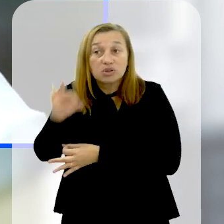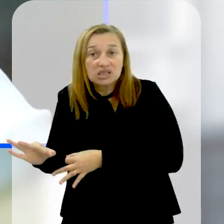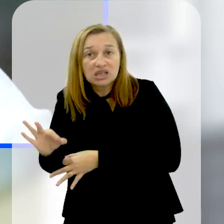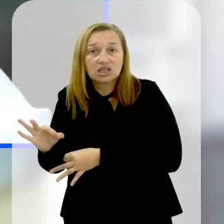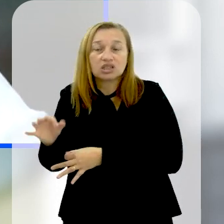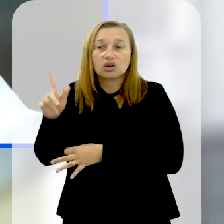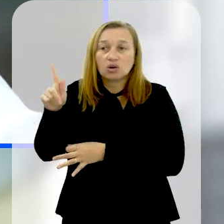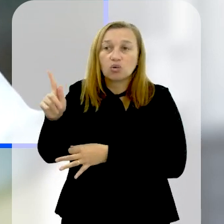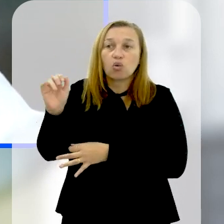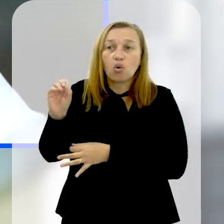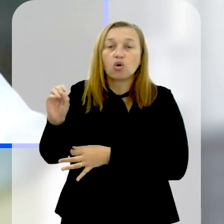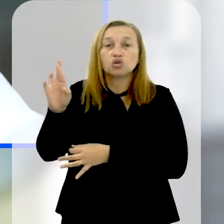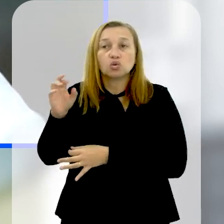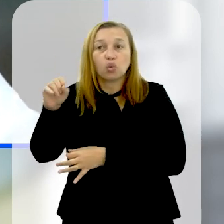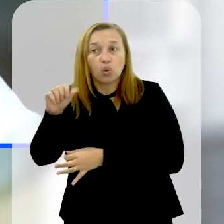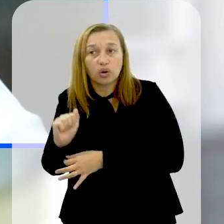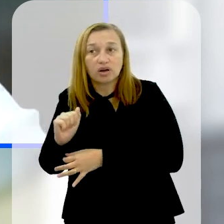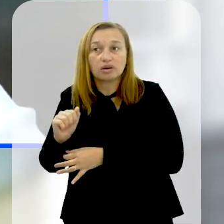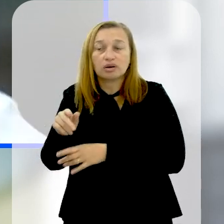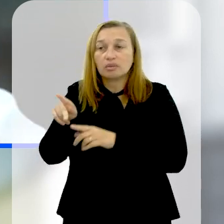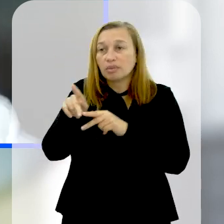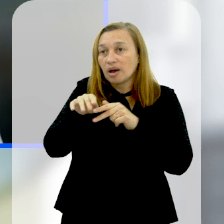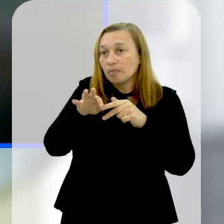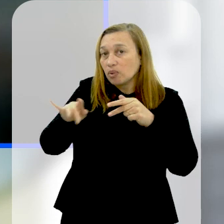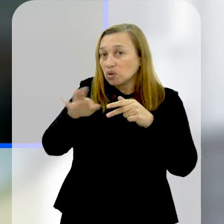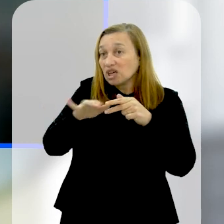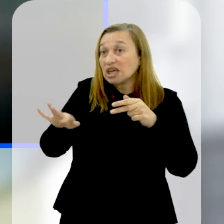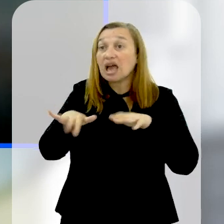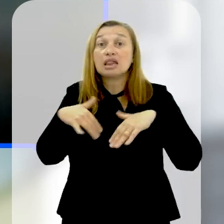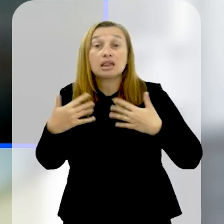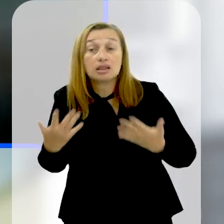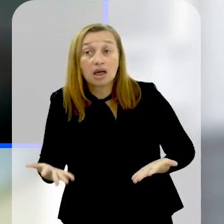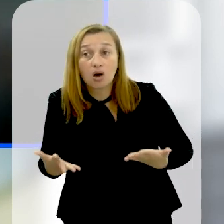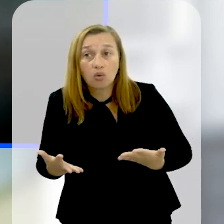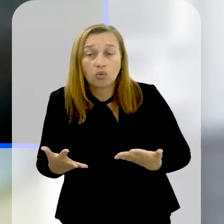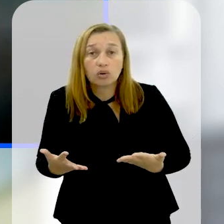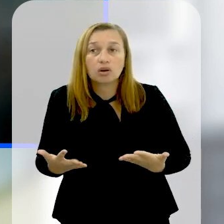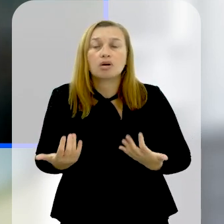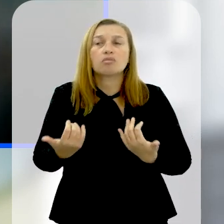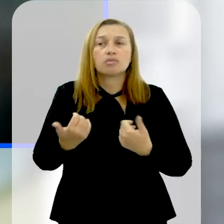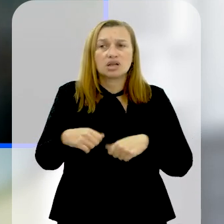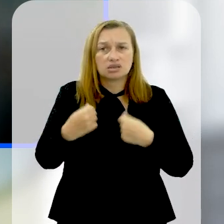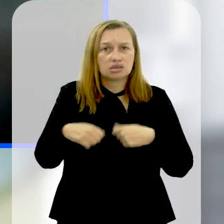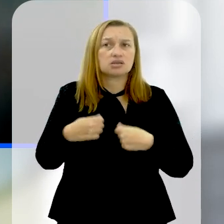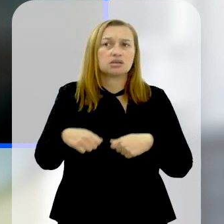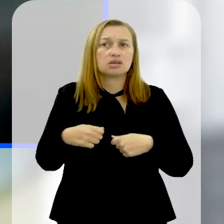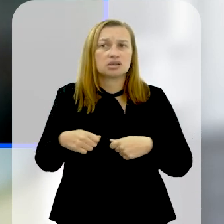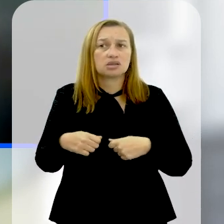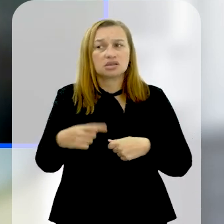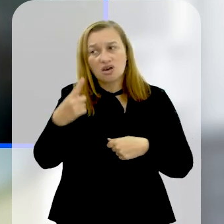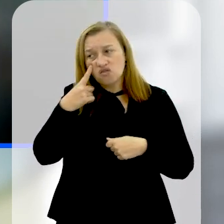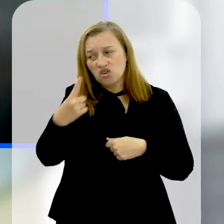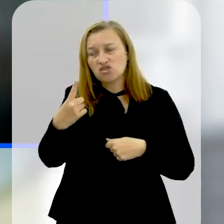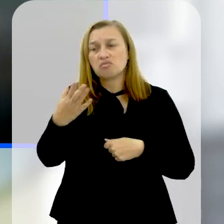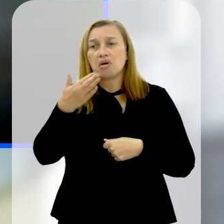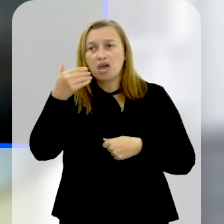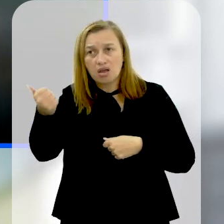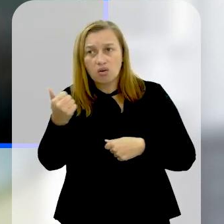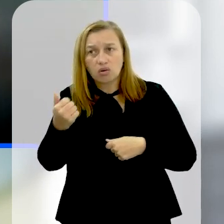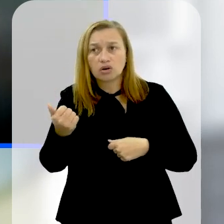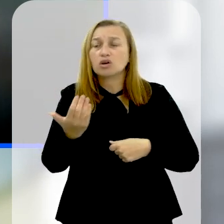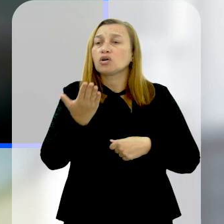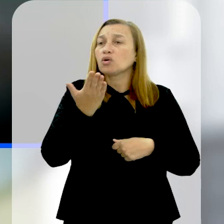40% de gordura para proteína. Então, isso tem que ser colocado realmente na